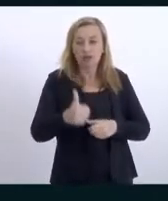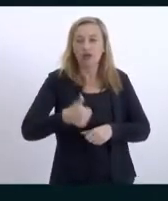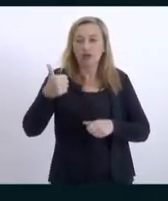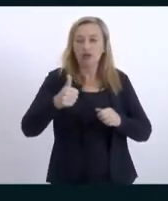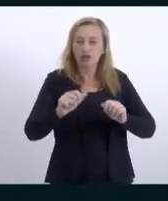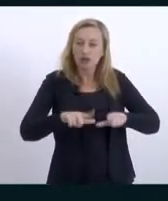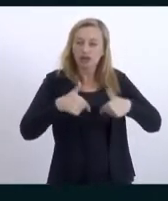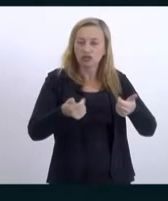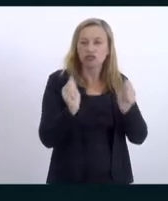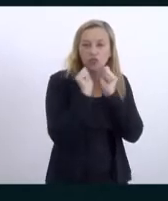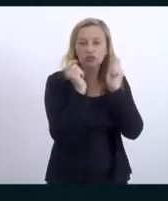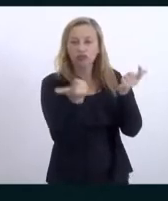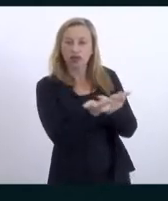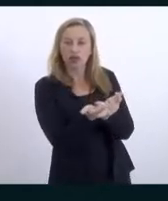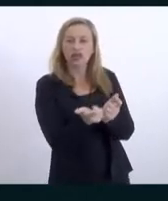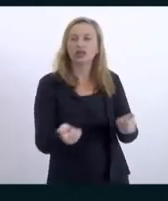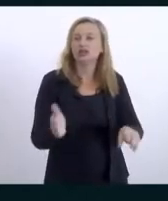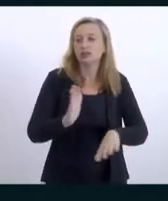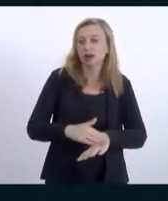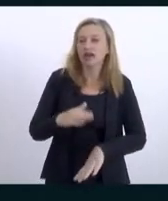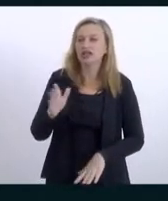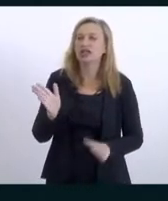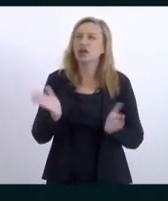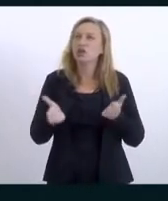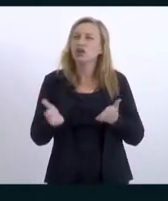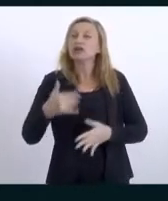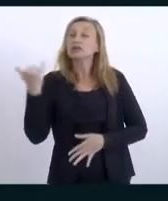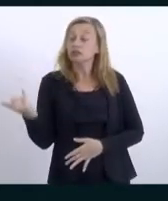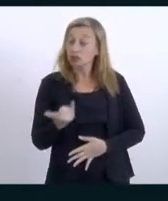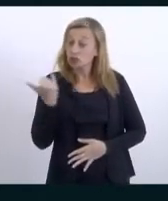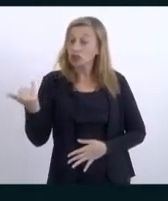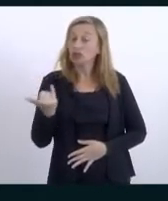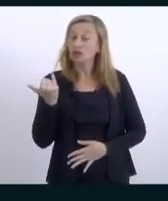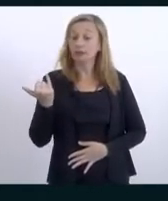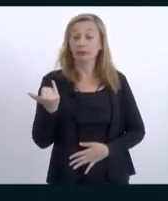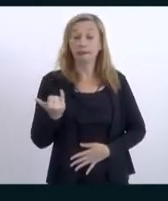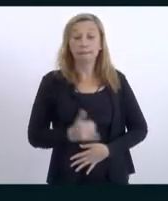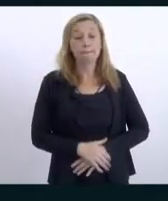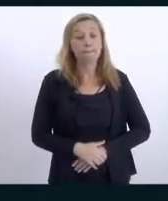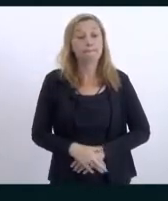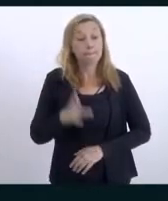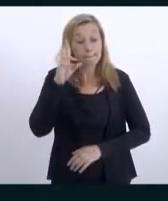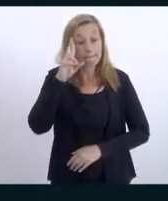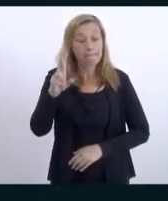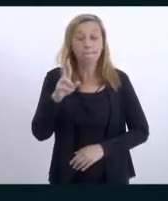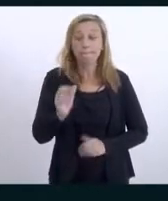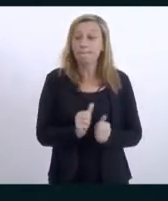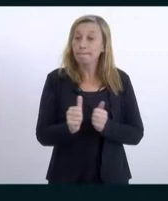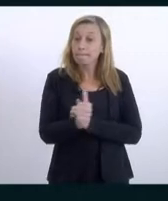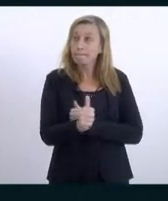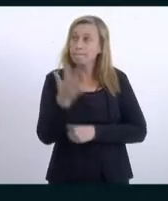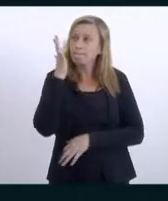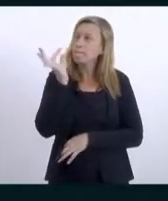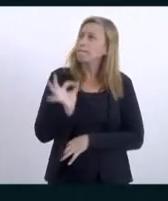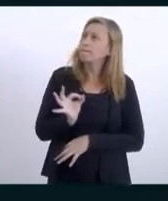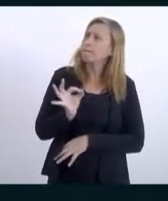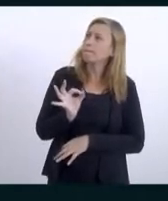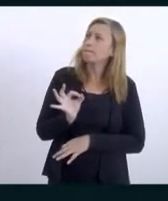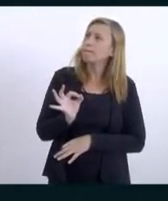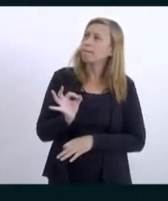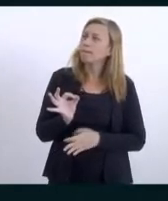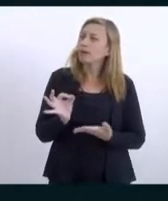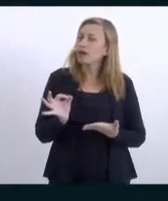LED. E diria mais agora um aspecto importante, que o senhor esteve à frente, eu não sei até em quanto